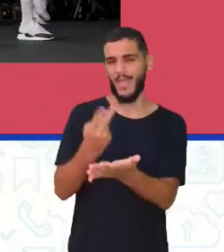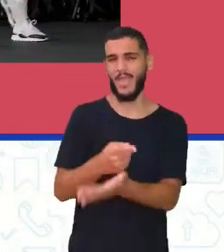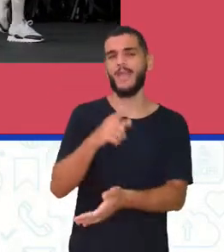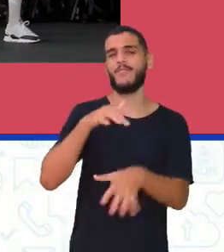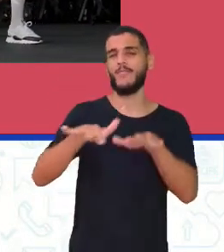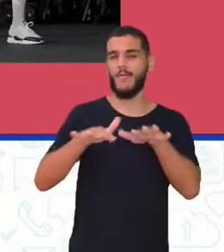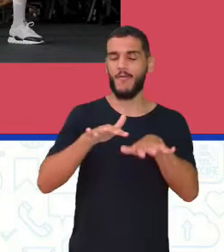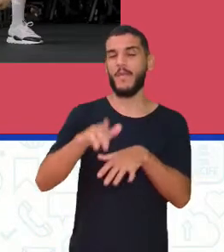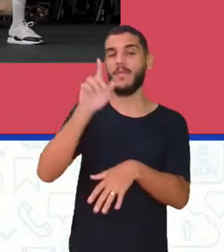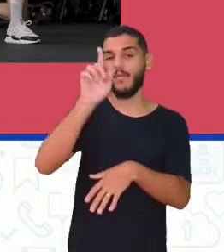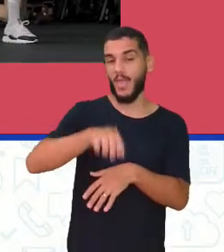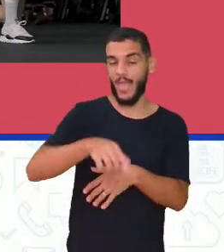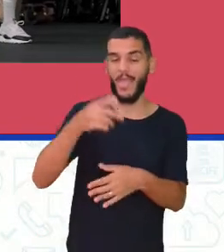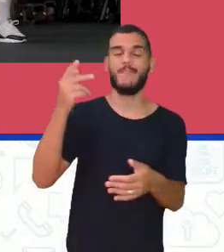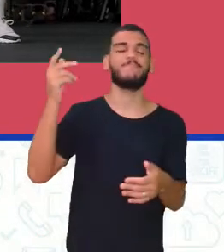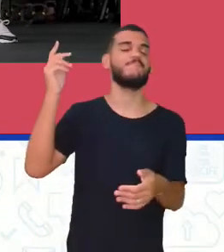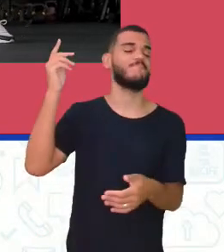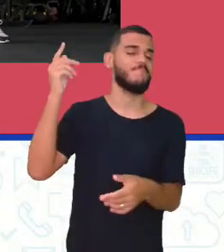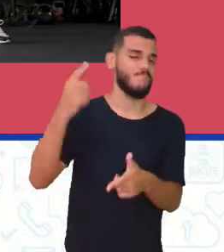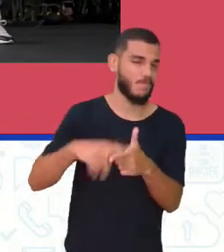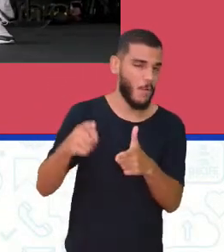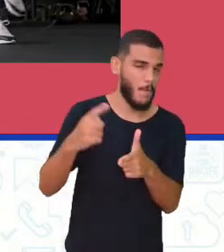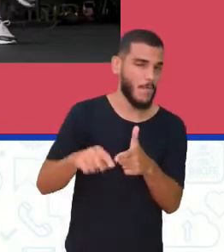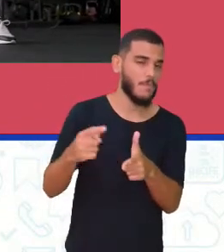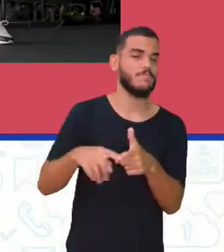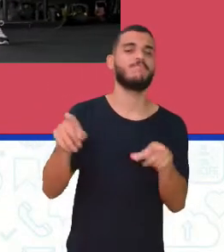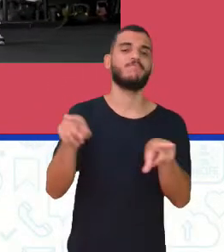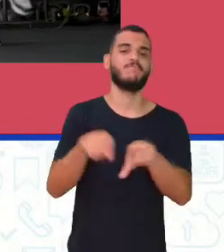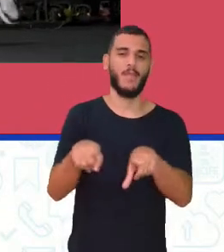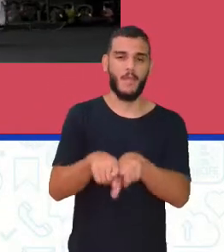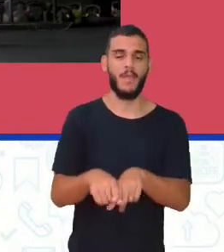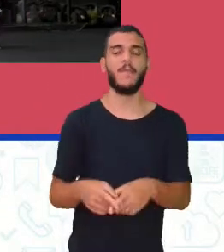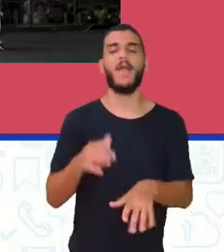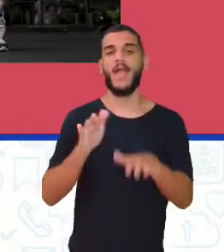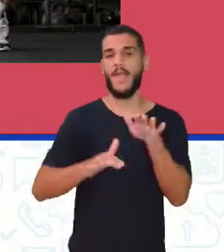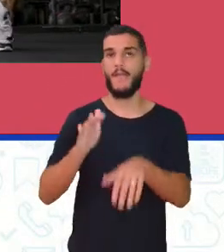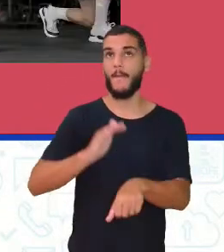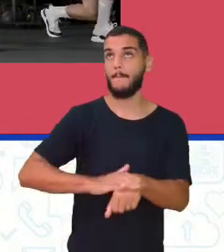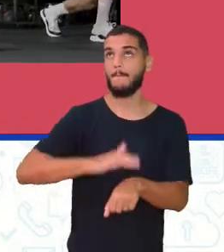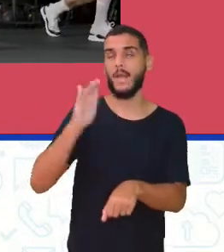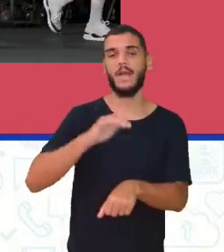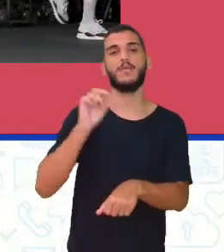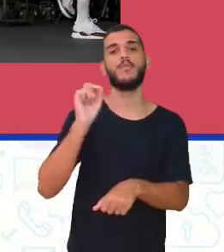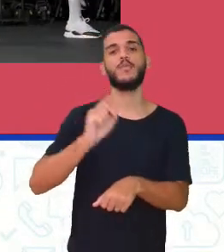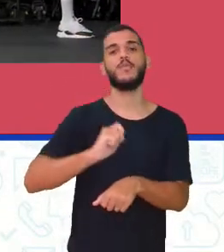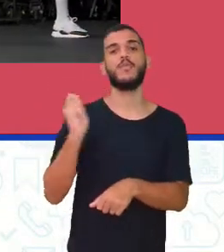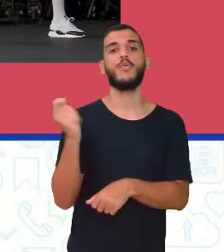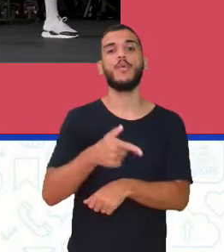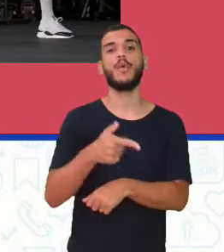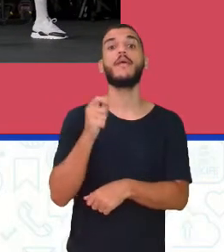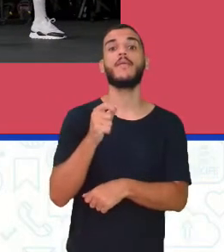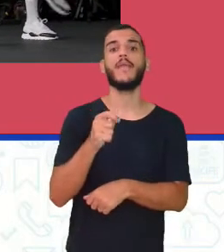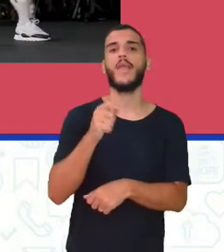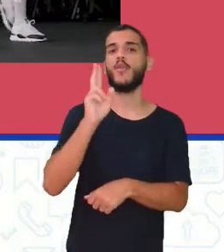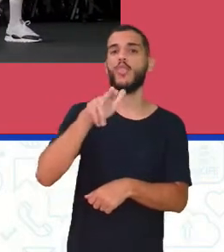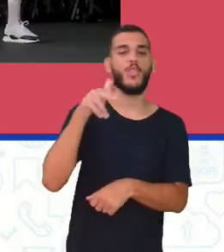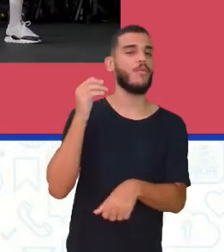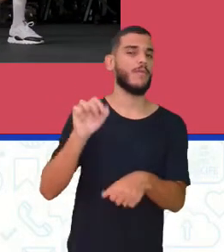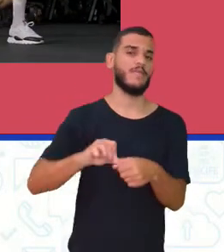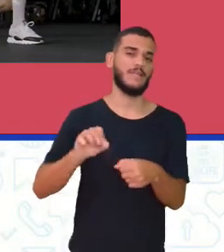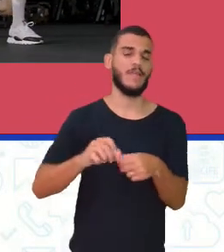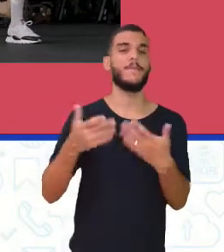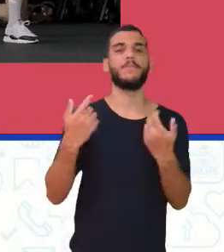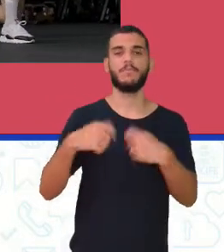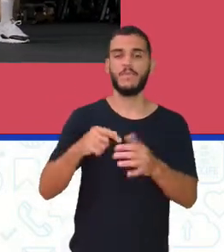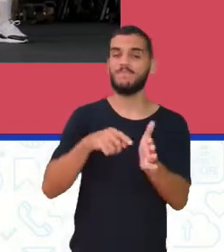traz bastante complicações, talvez até maior do que não tenha sido feito. Então, sempre está sendo